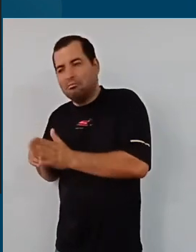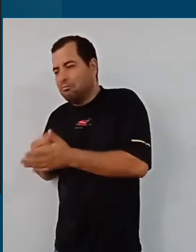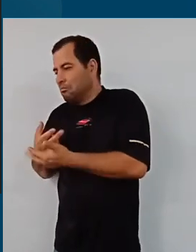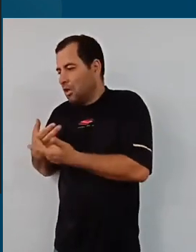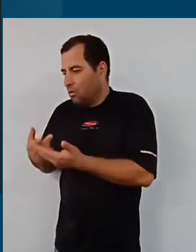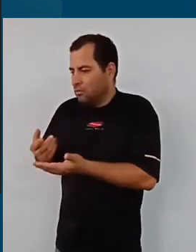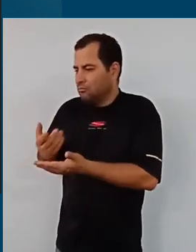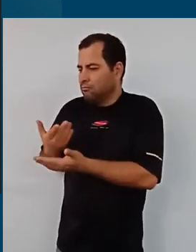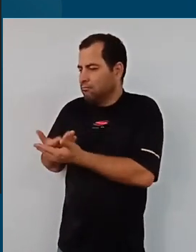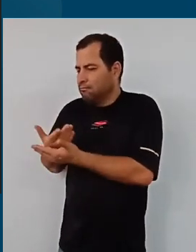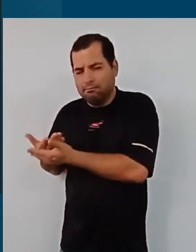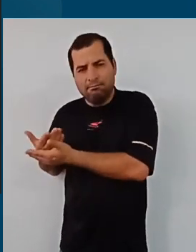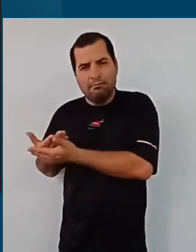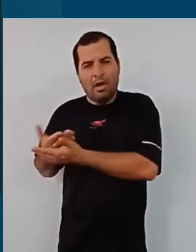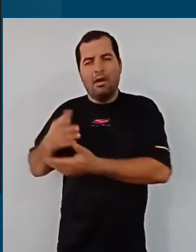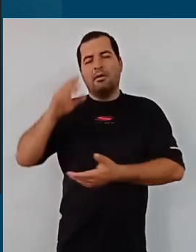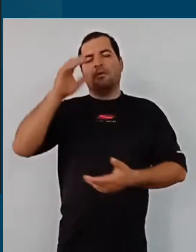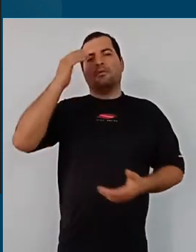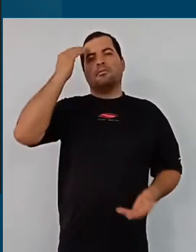enfrento.